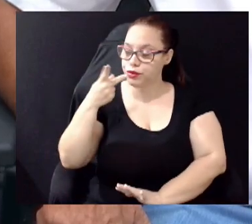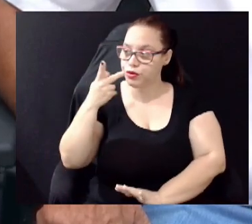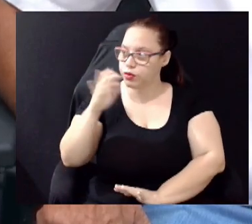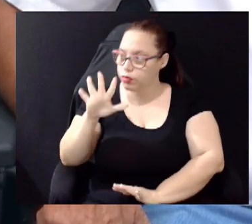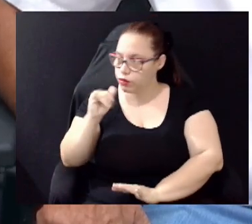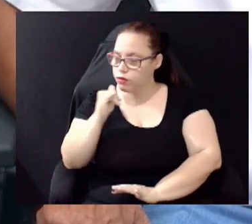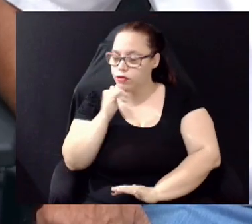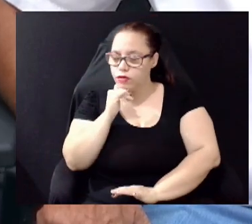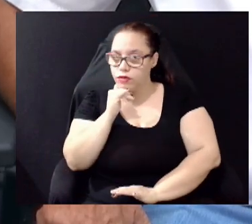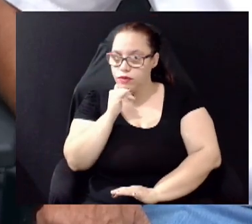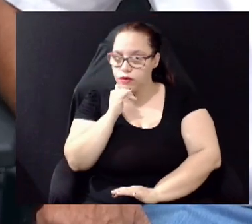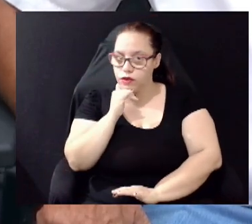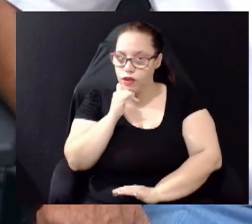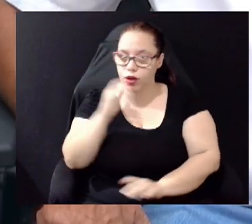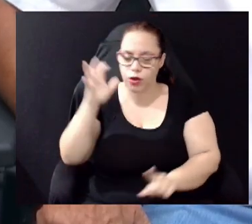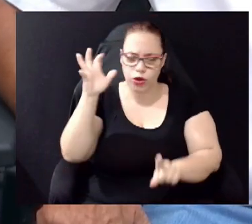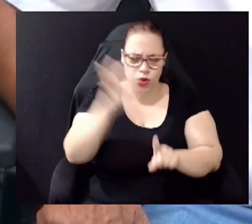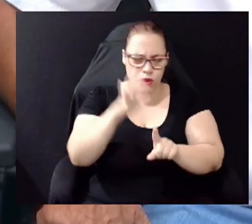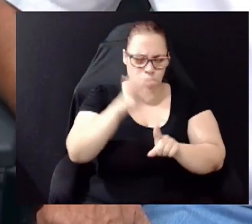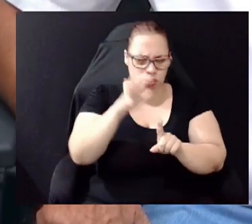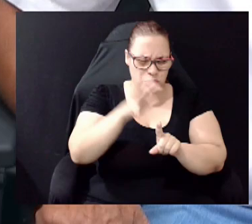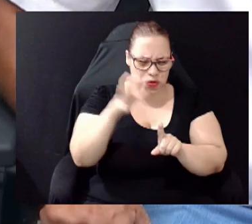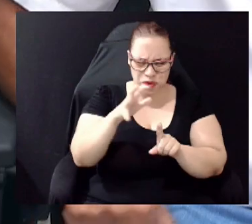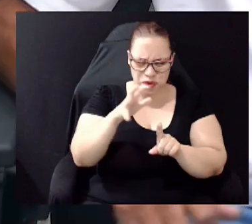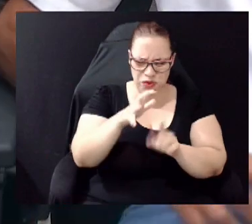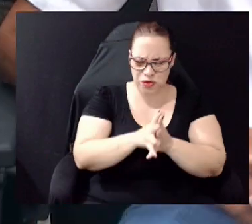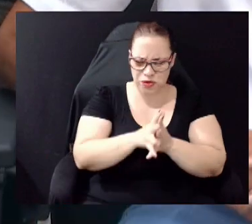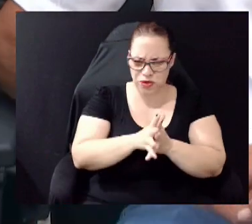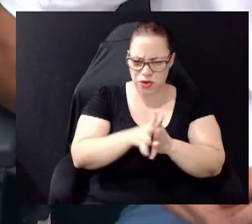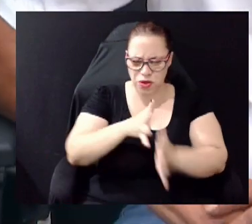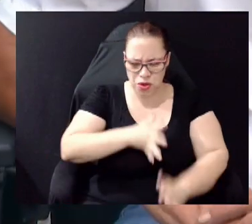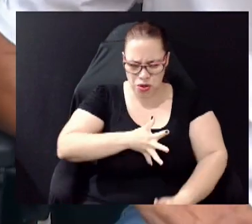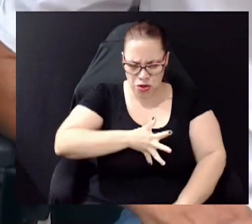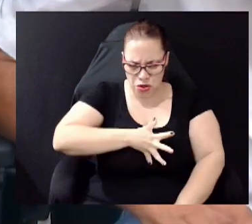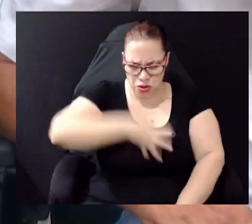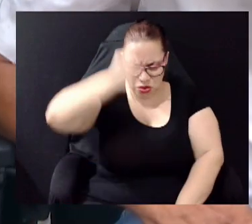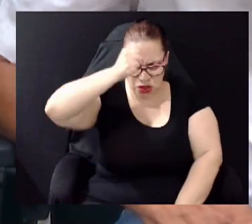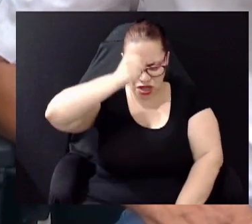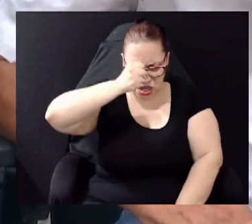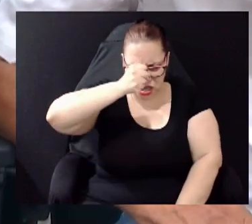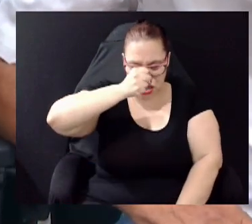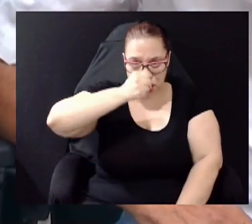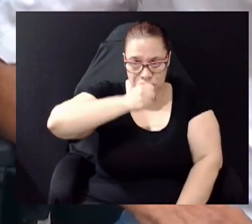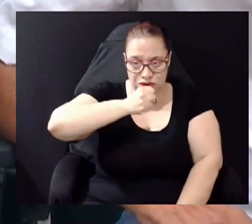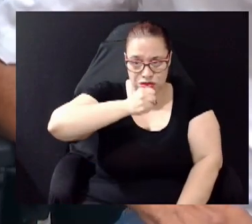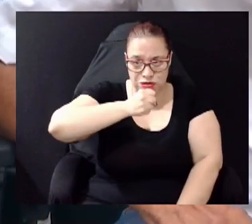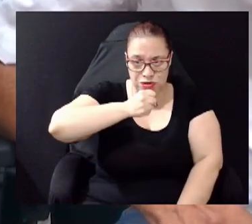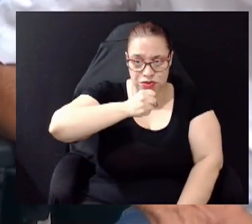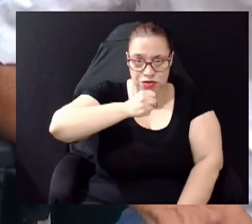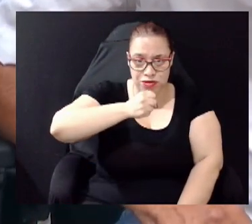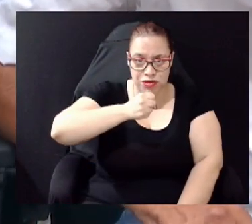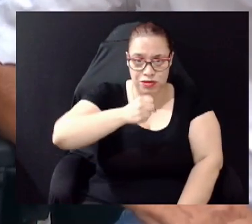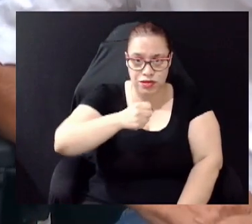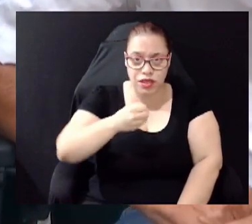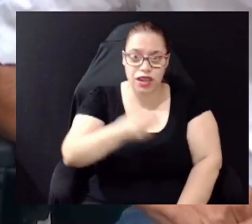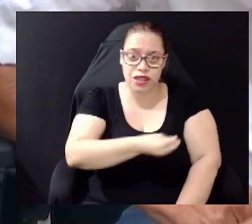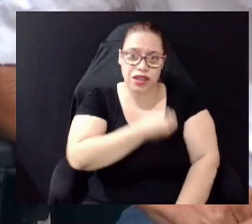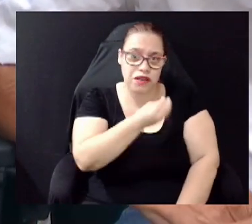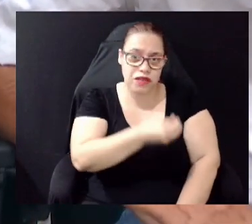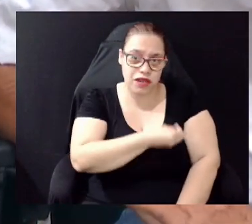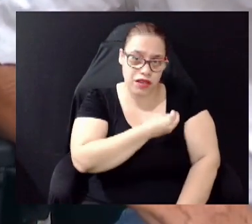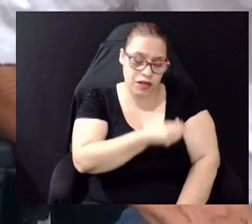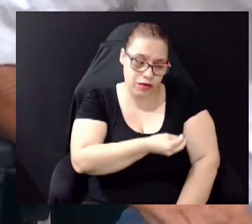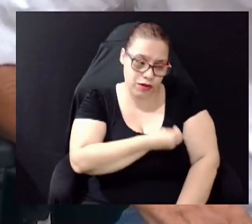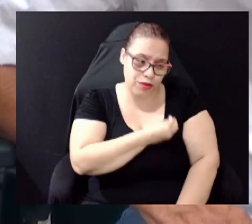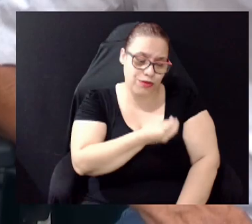dos assédios, dos suicídios, é tudo que a gente está vivenciando